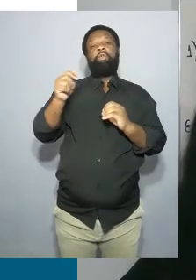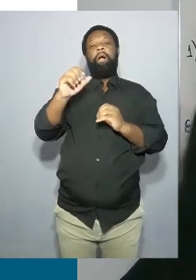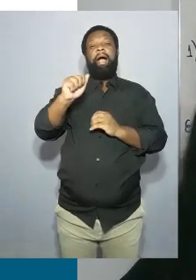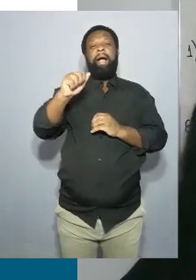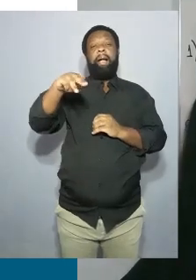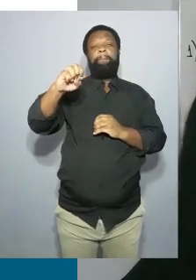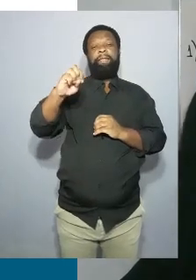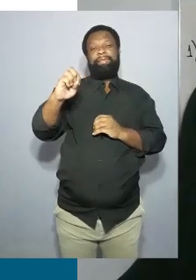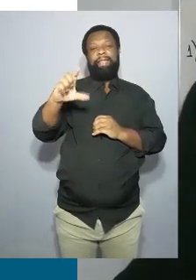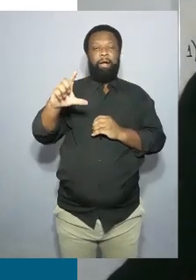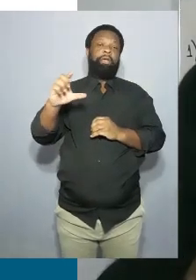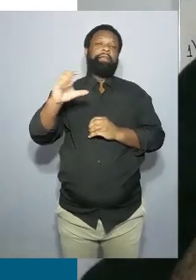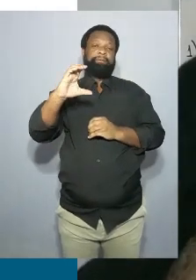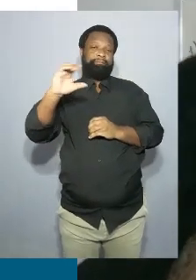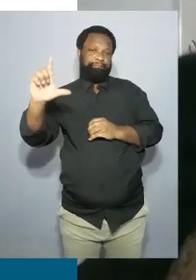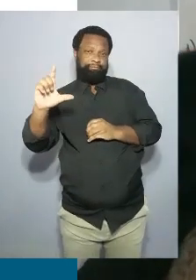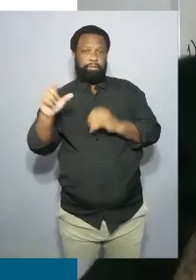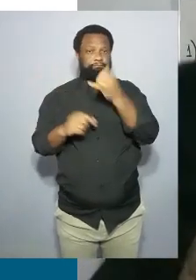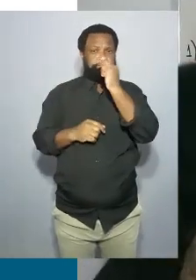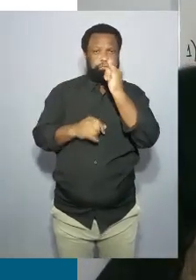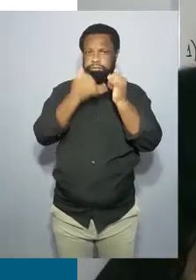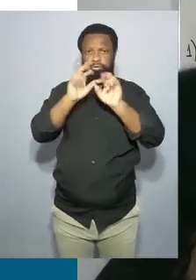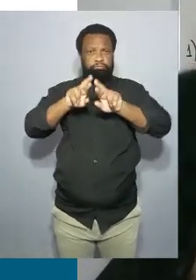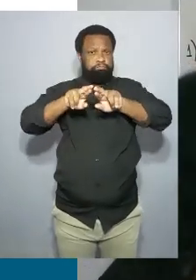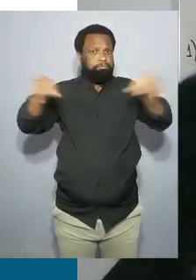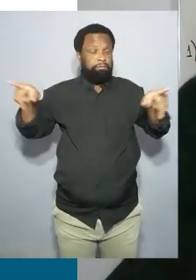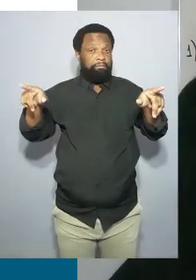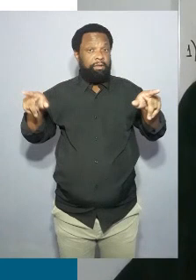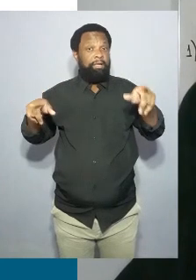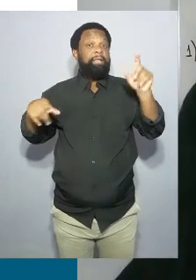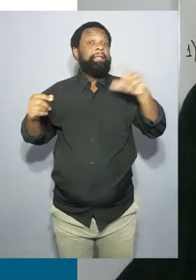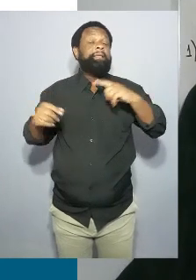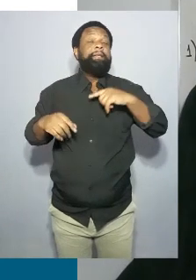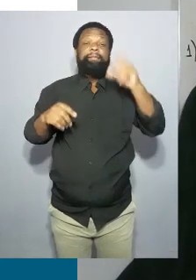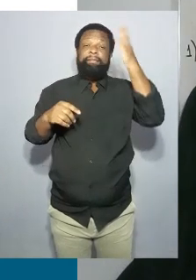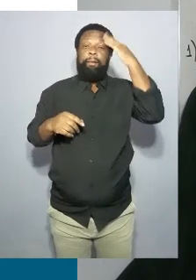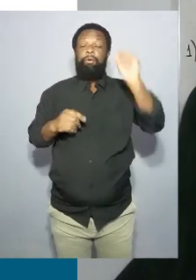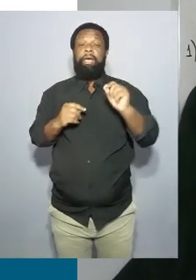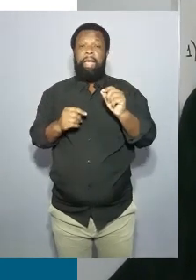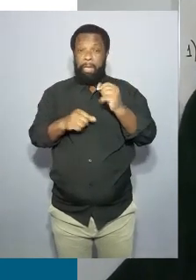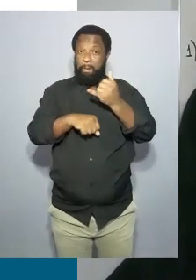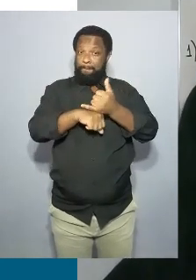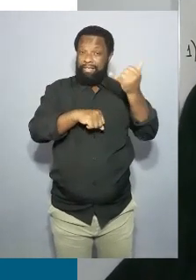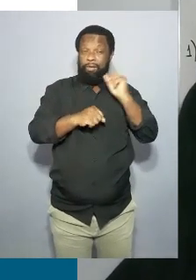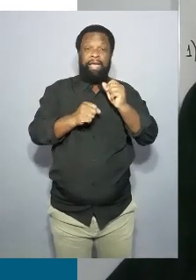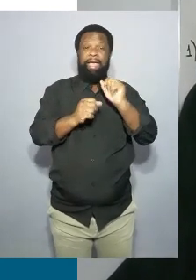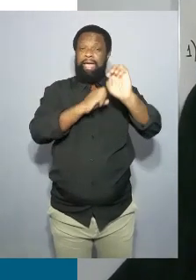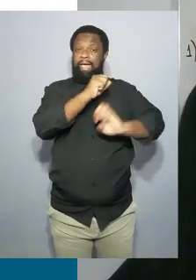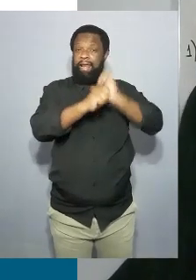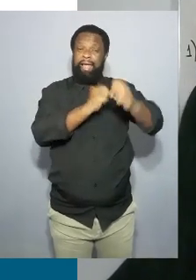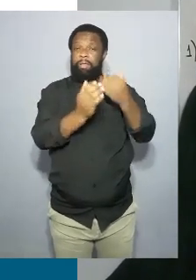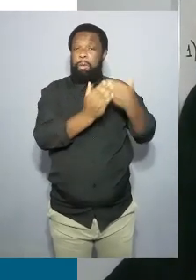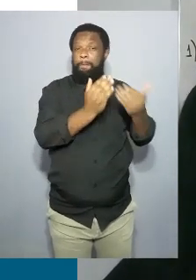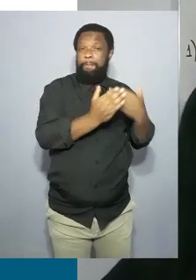grande diferença de eletronegatividade. Então, a gente sabe também que o metal tem tendência de perder elétrons e